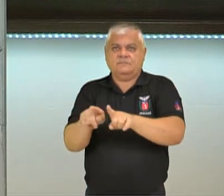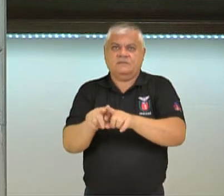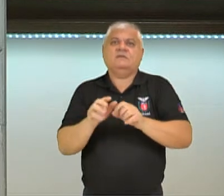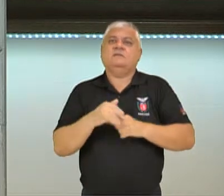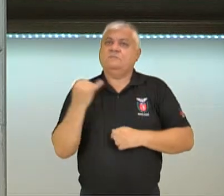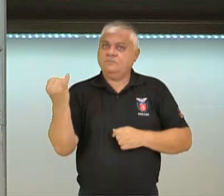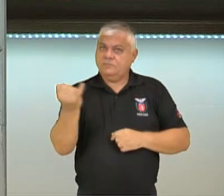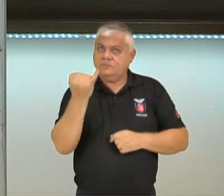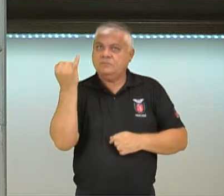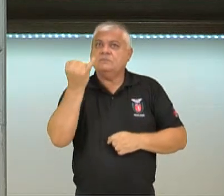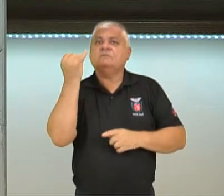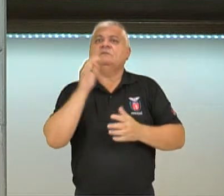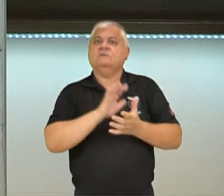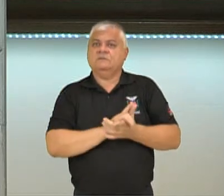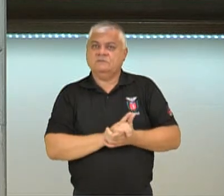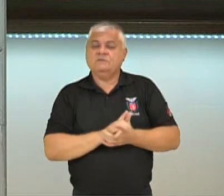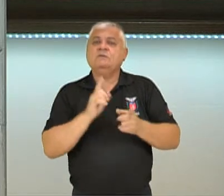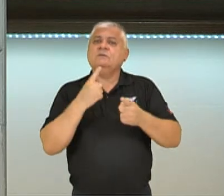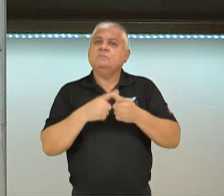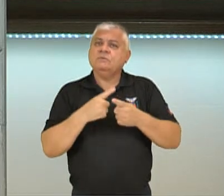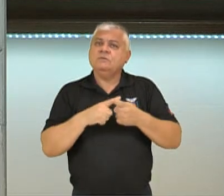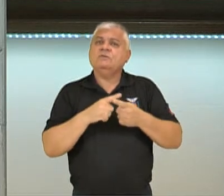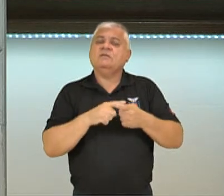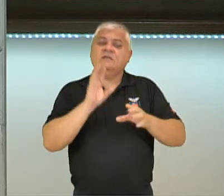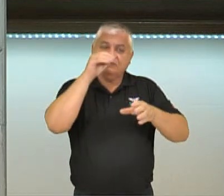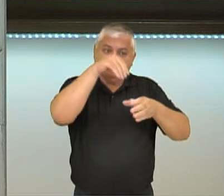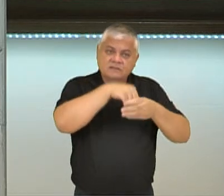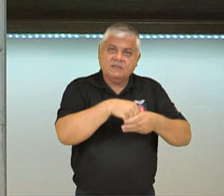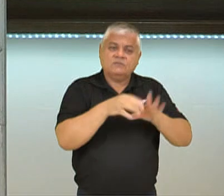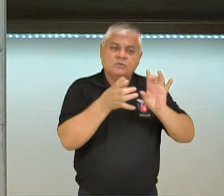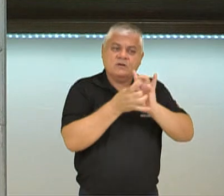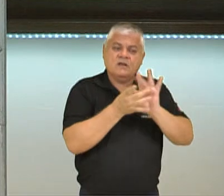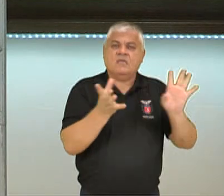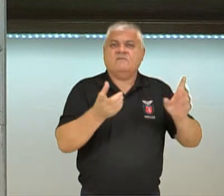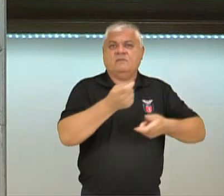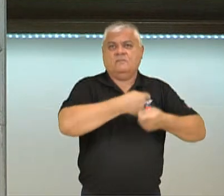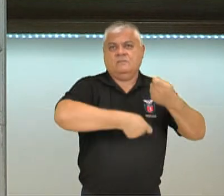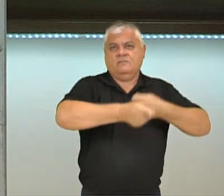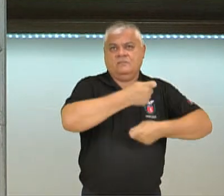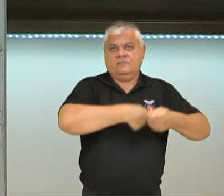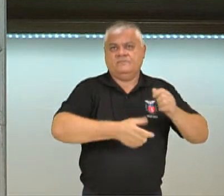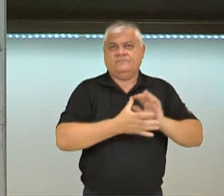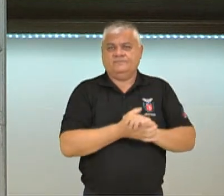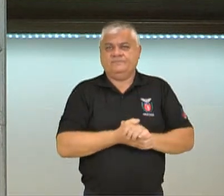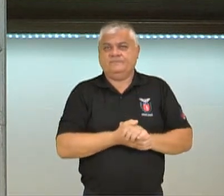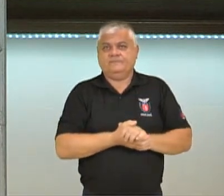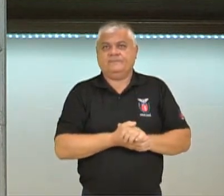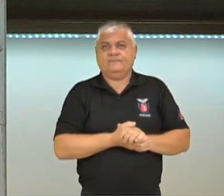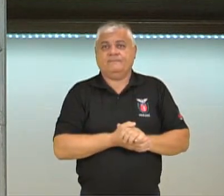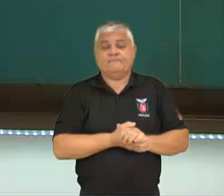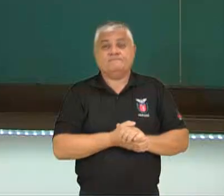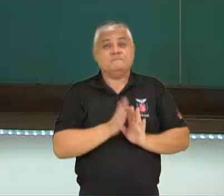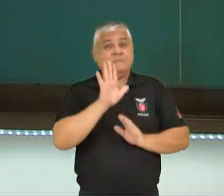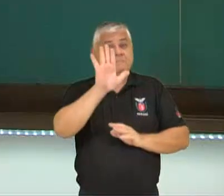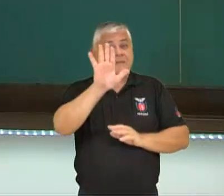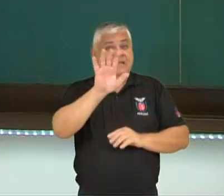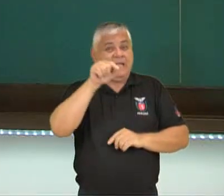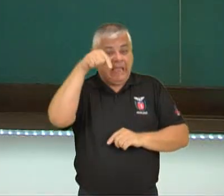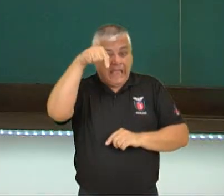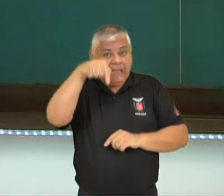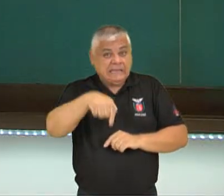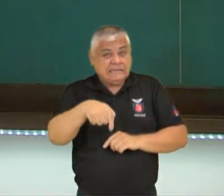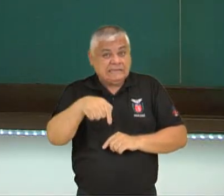extremamente importantes dentro do contexto do liberalismo econômico, mas aqui o Estado ele não